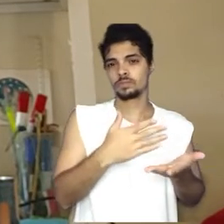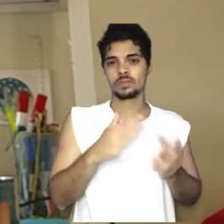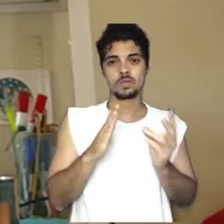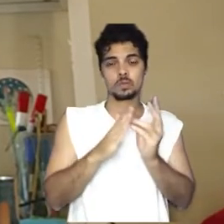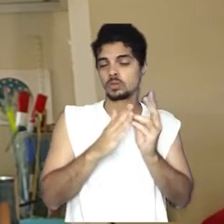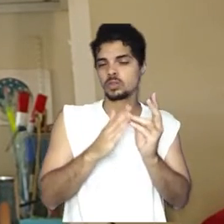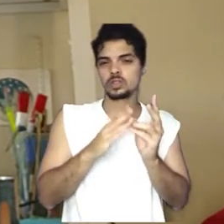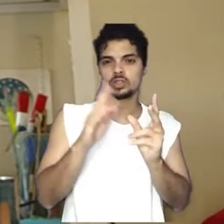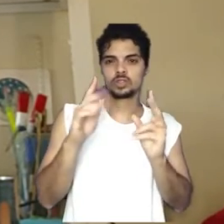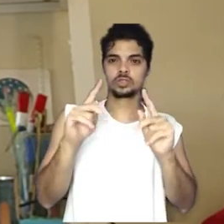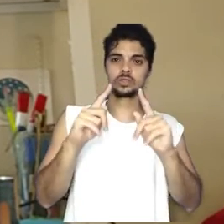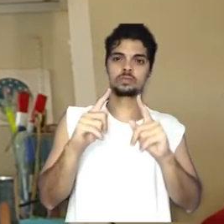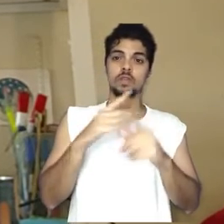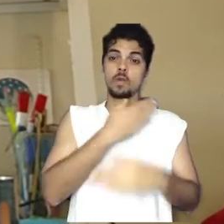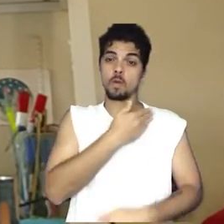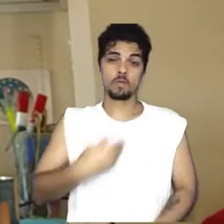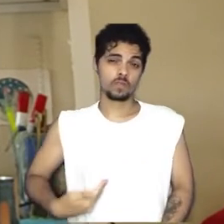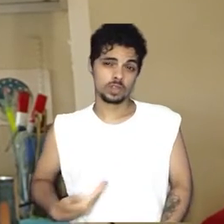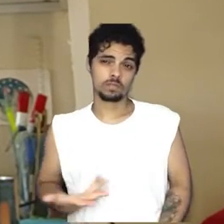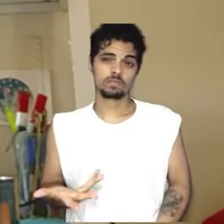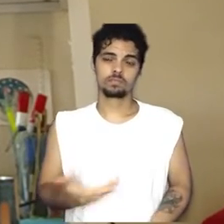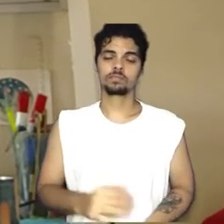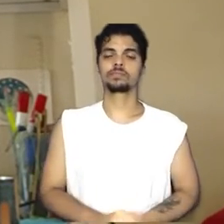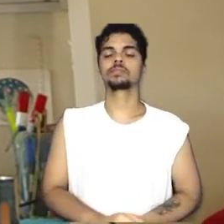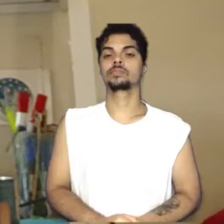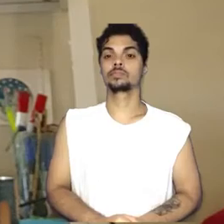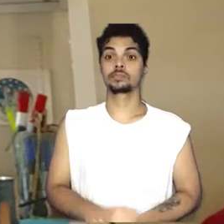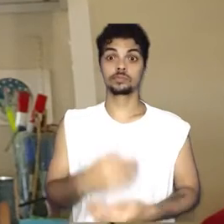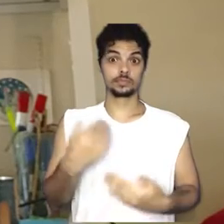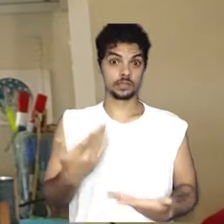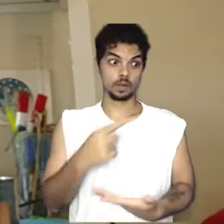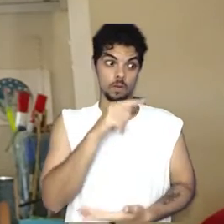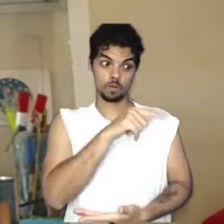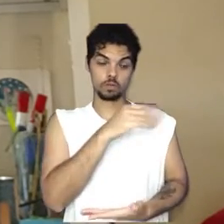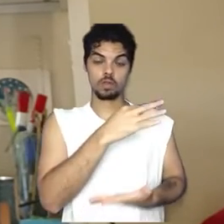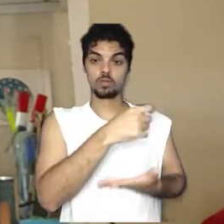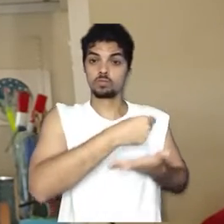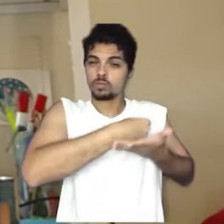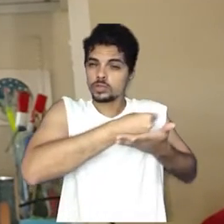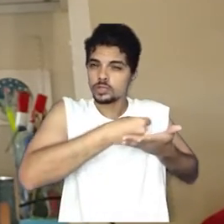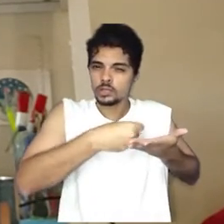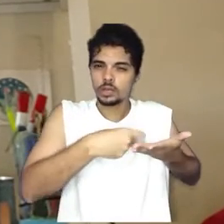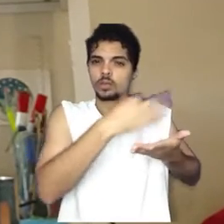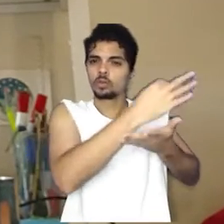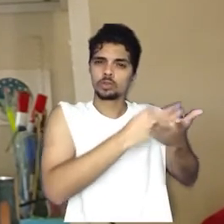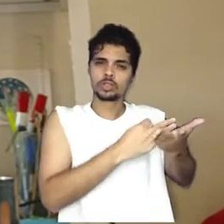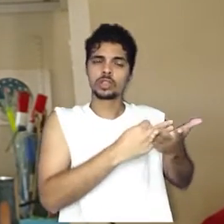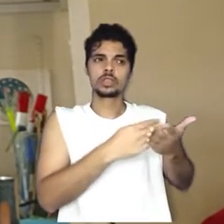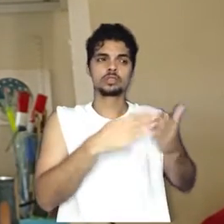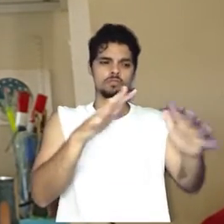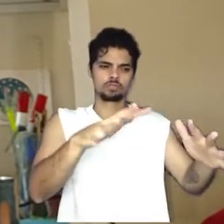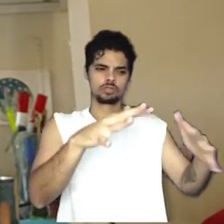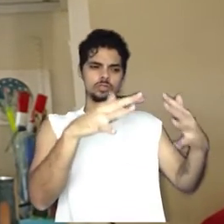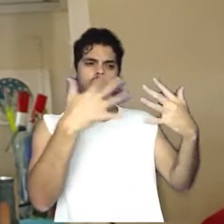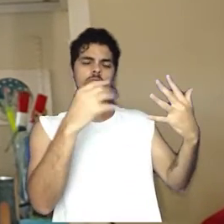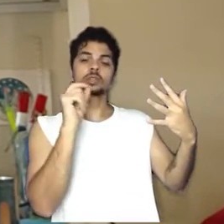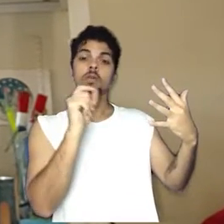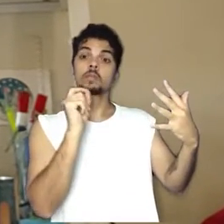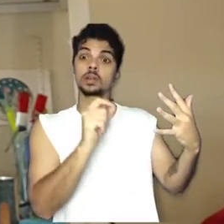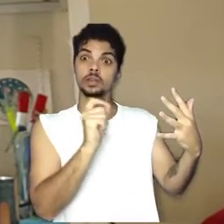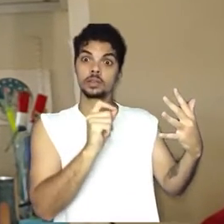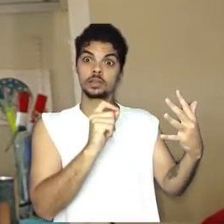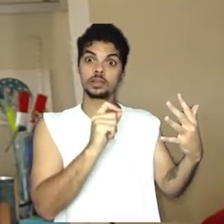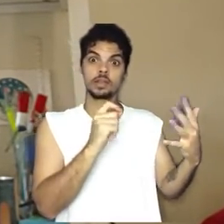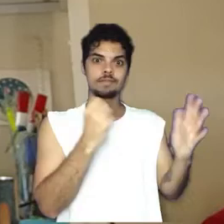indígena. O autor chama a atenção para a contradição desse período, afinal, a reforma jesuística